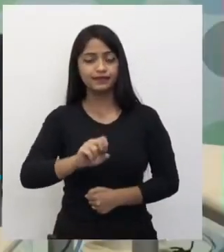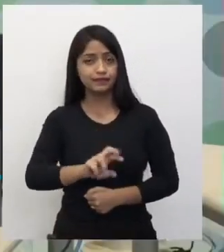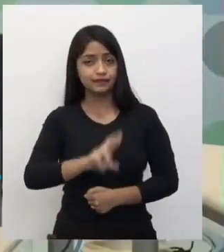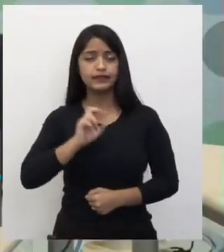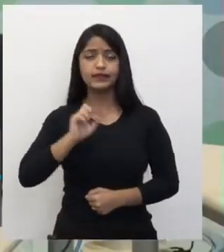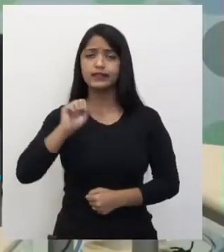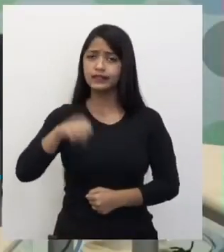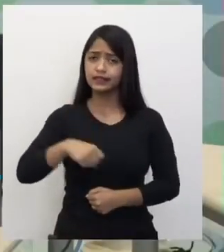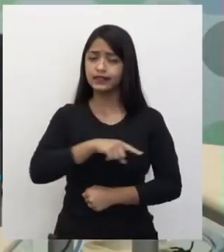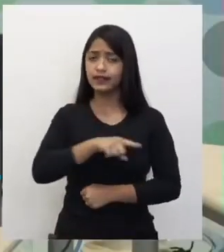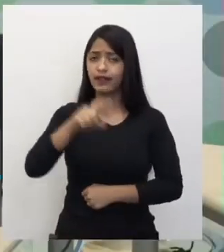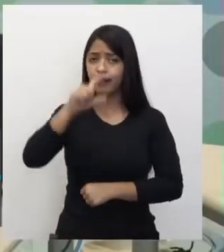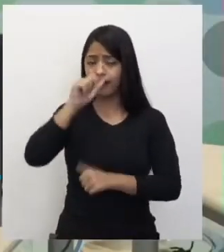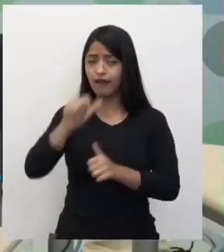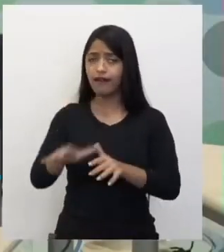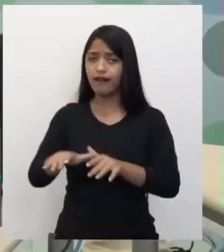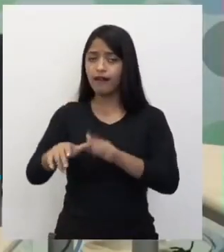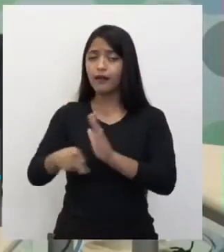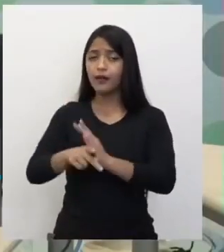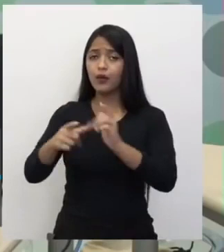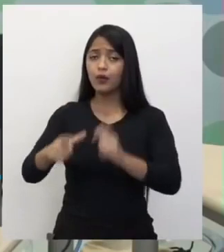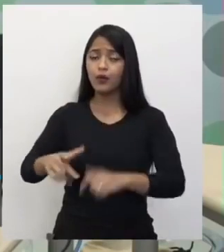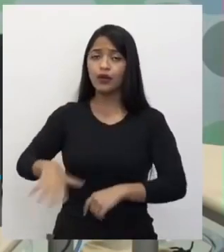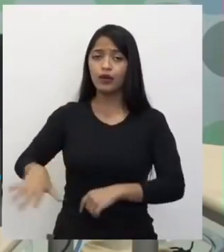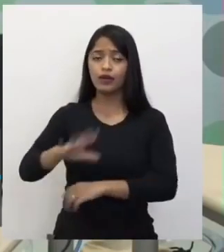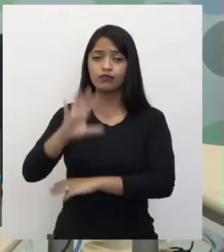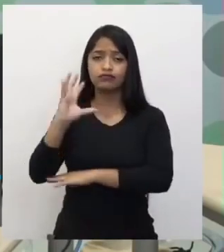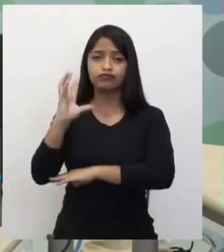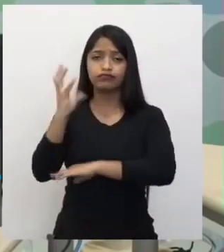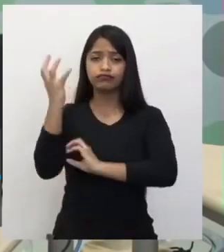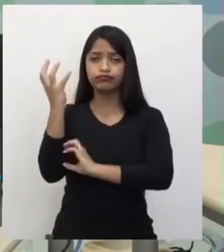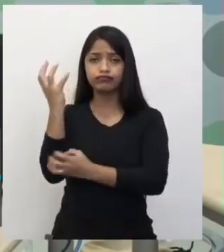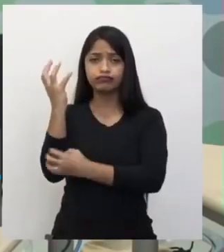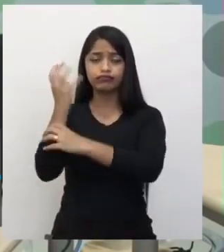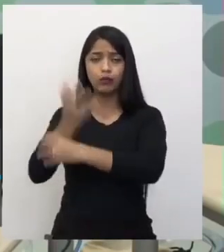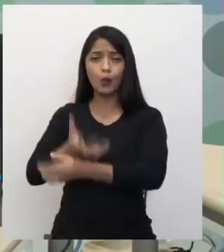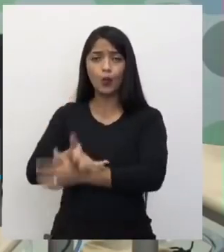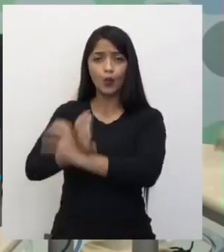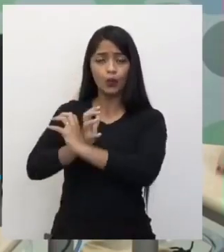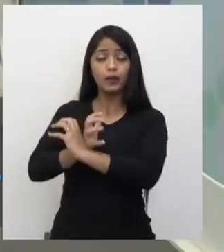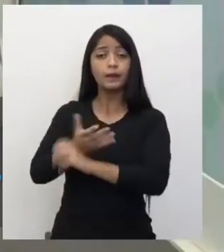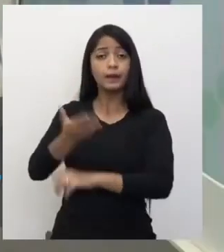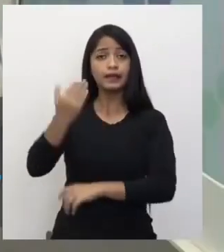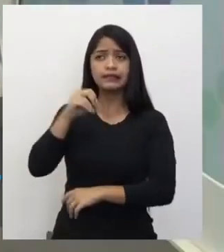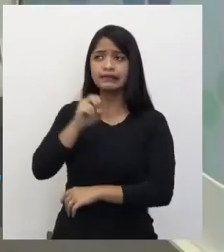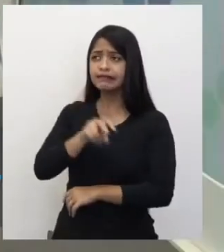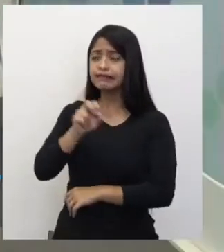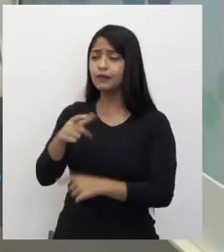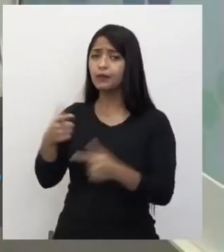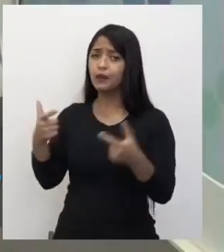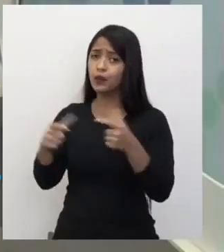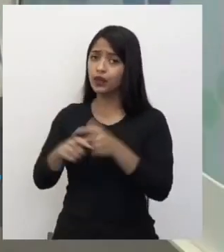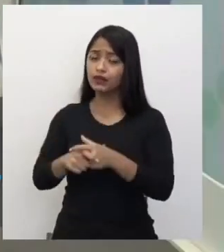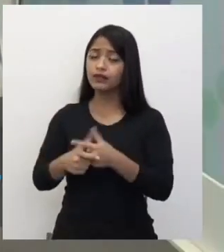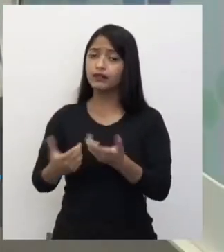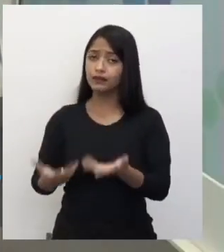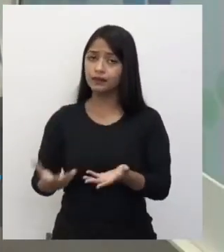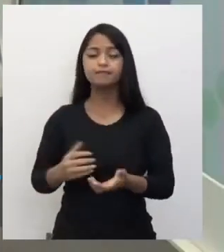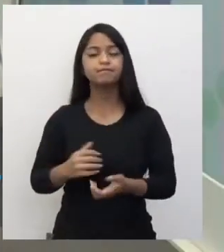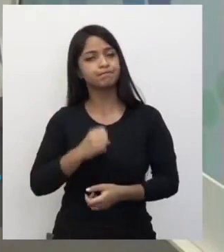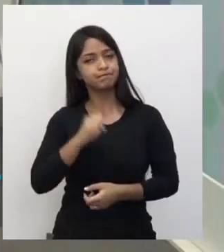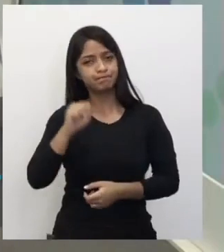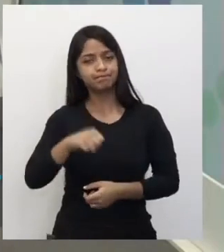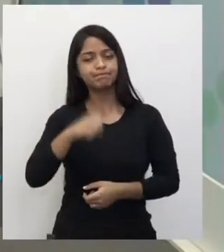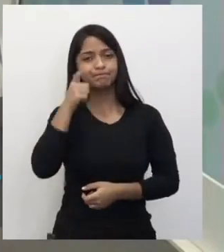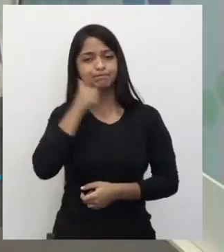da Caatinga, as ararinhas azuis eram consideradas extintas na natureza. Ele conseguiu coletar o trechinho. Isso aí, conseguiu. Então, muito bem. Sim,